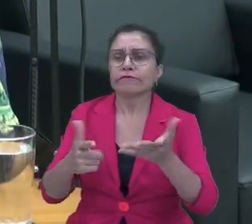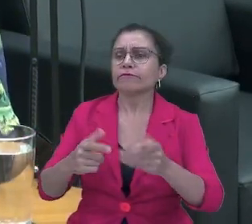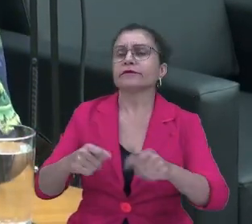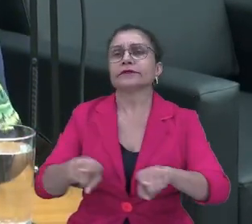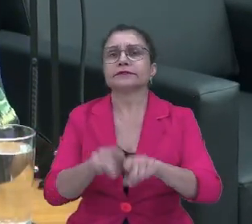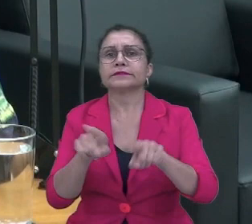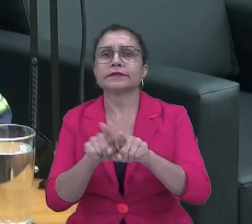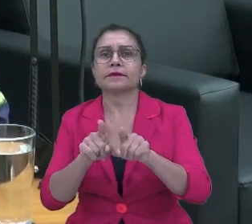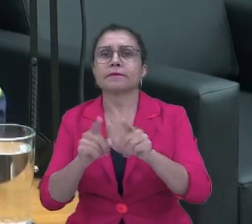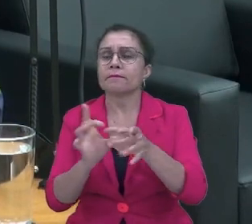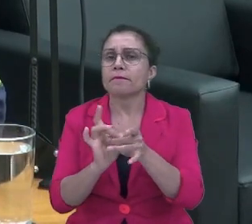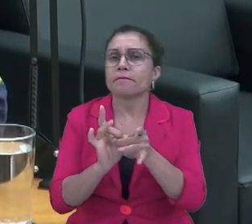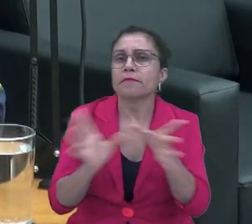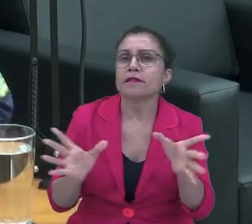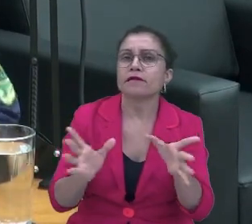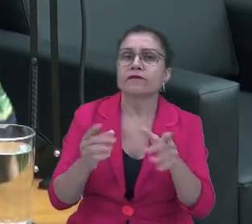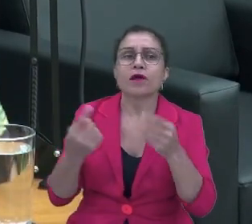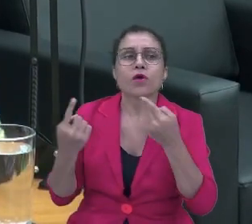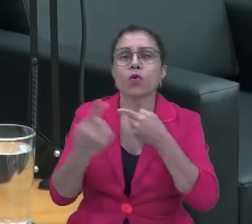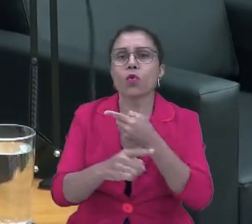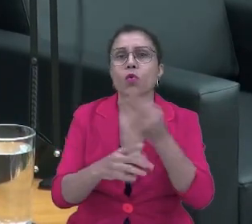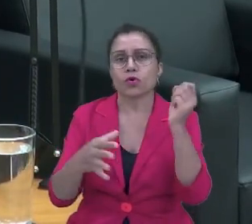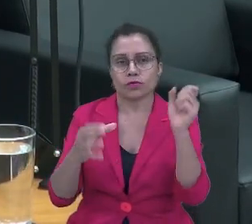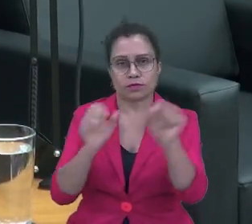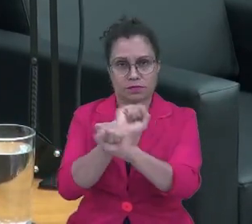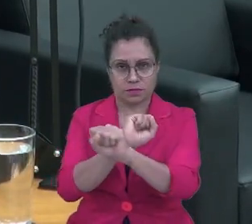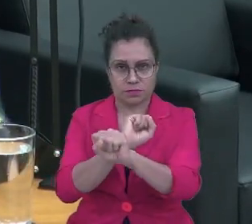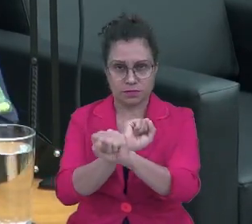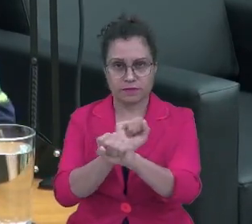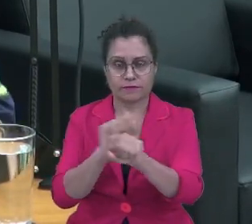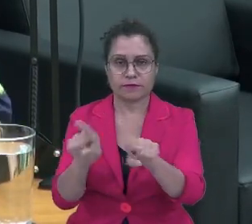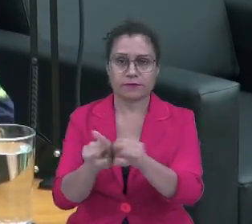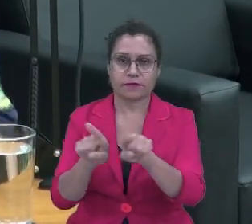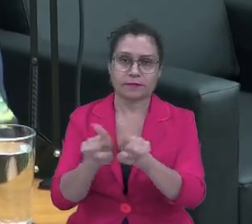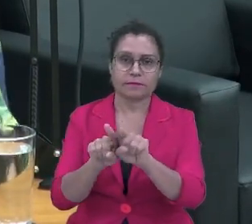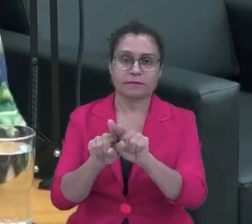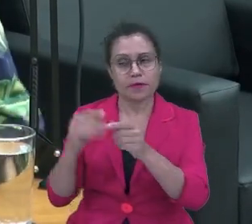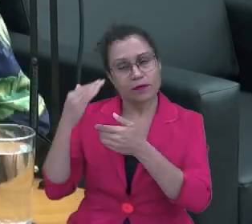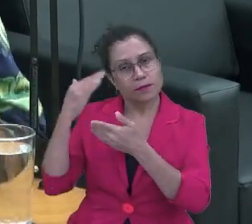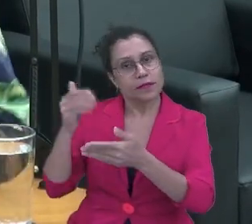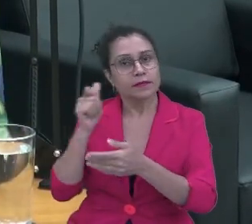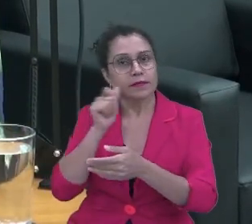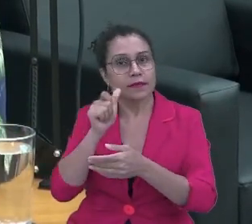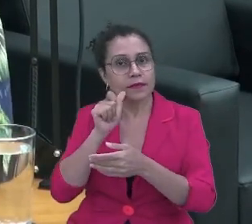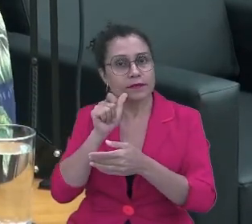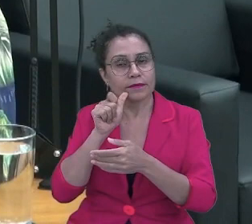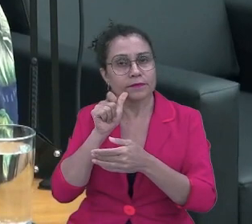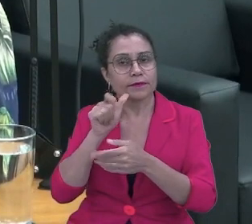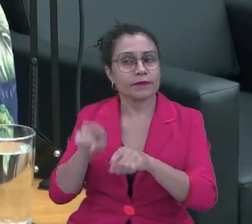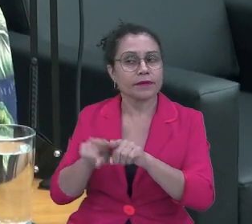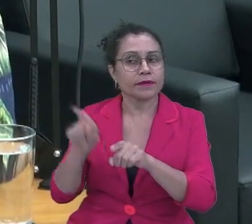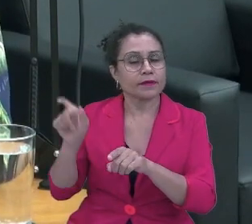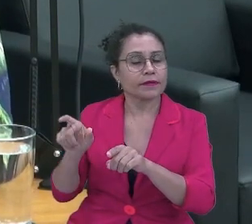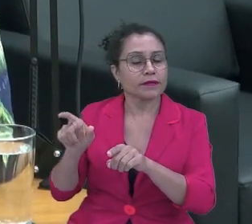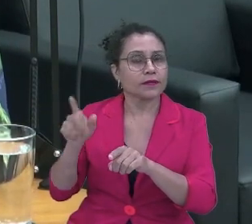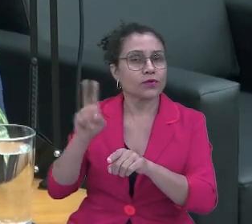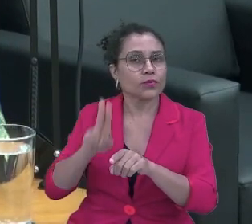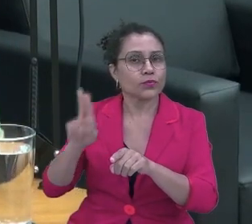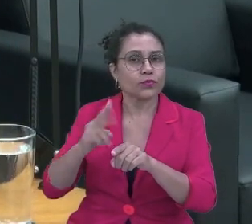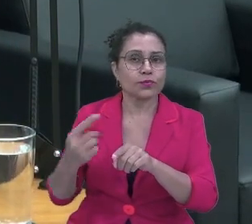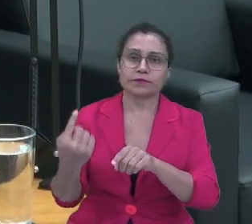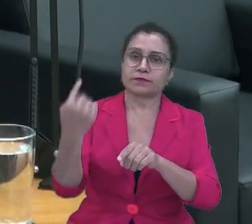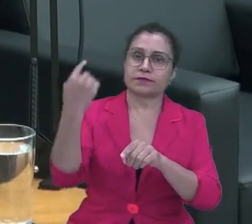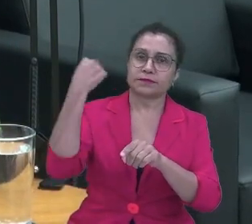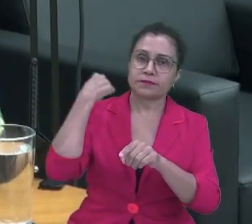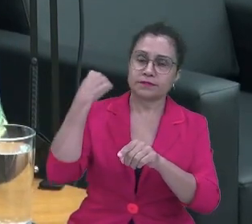ativista, abolicionista. Então, muito obrigada também a Olympe de Gouges, porque ela foi ousada em buscar tudo